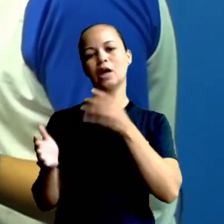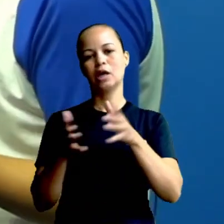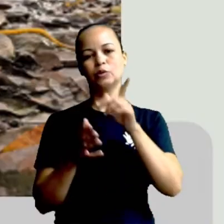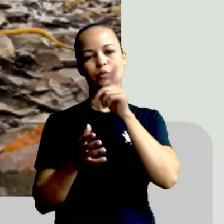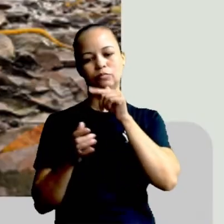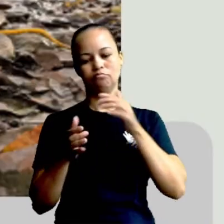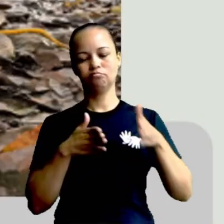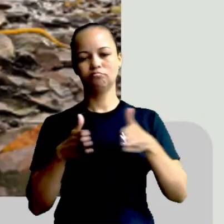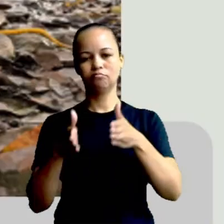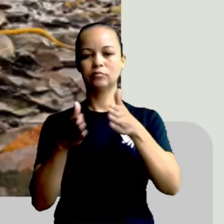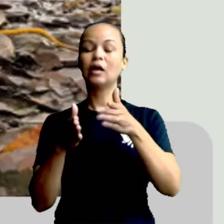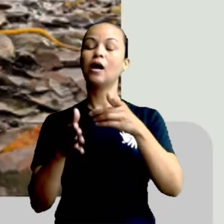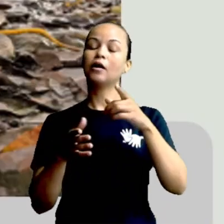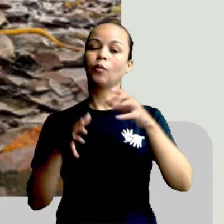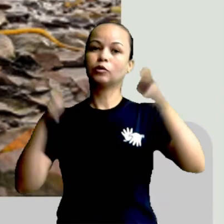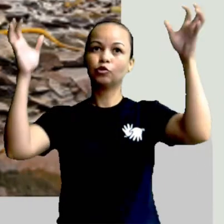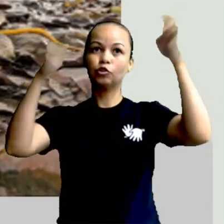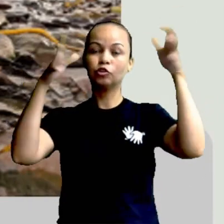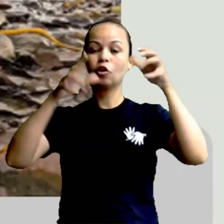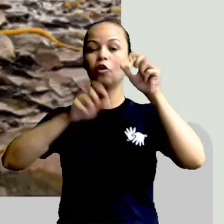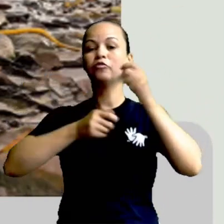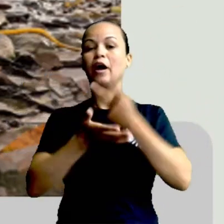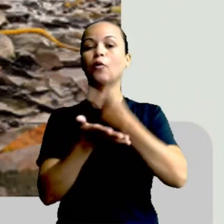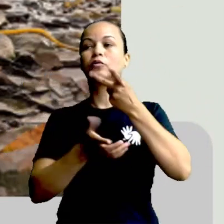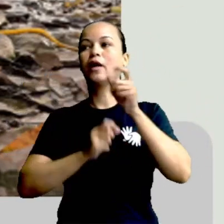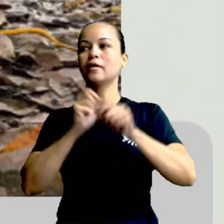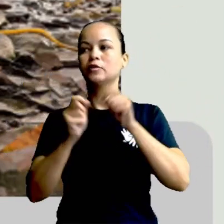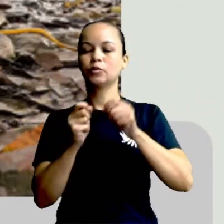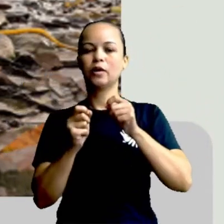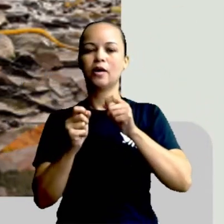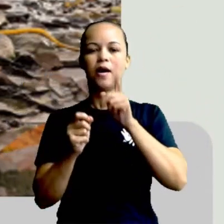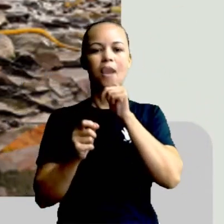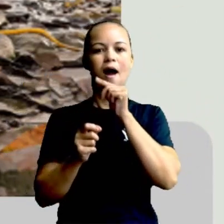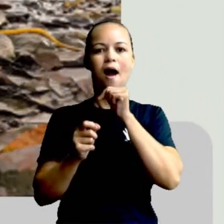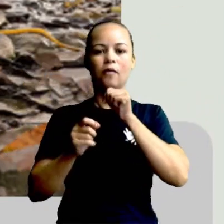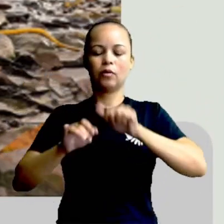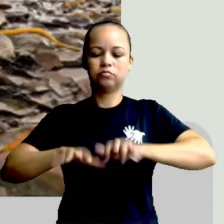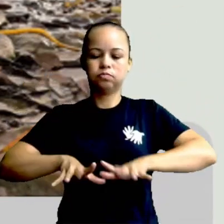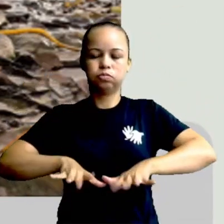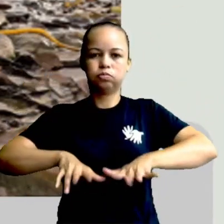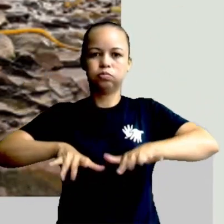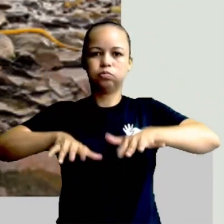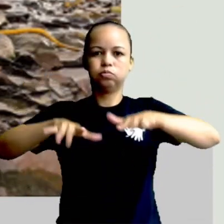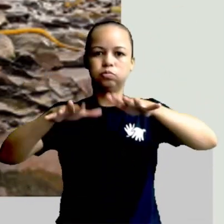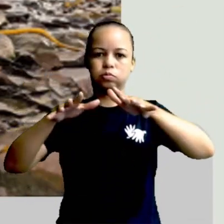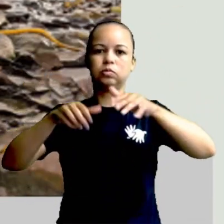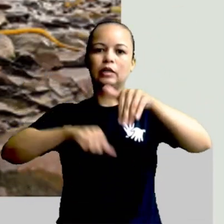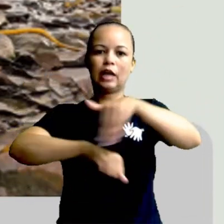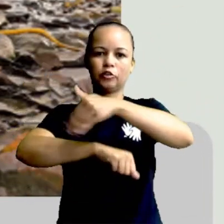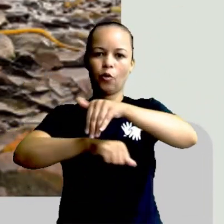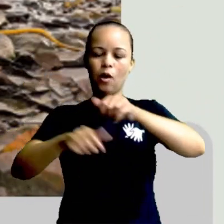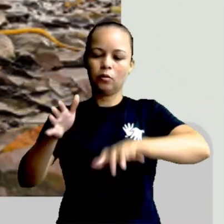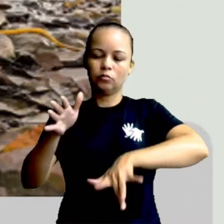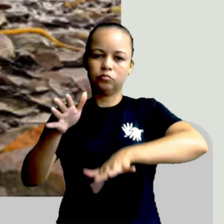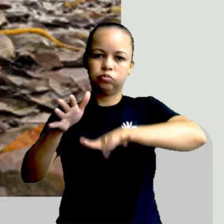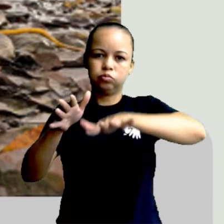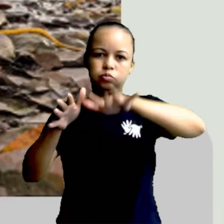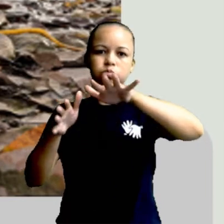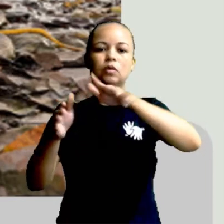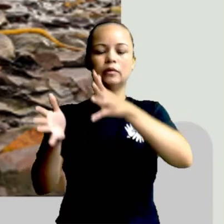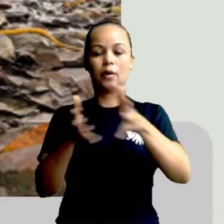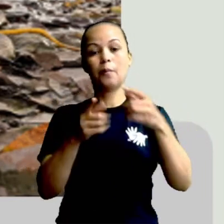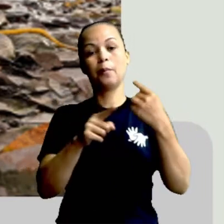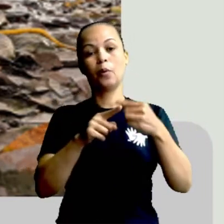chove a gente tem a questão dos alagamentos, né? Das ruas que estão aí alagadas. Por quê, gente? Porque nós temos um sistema de